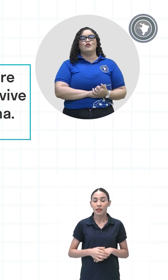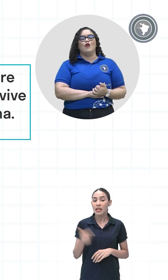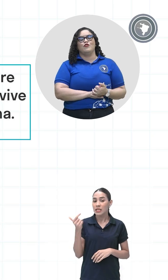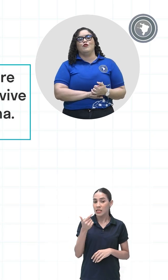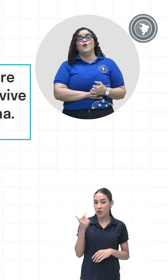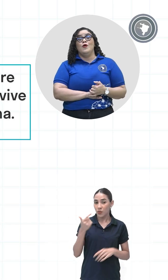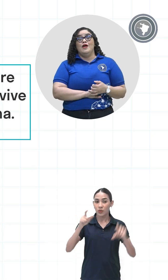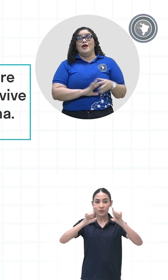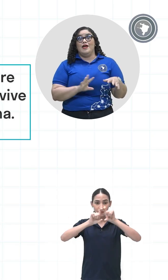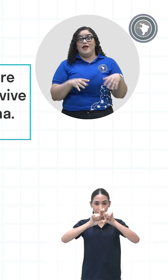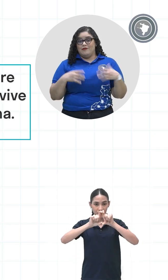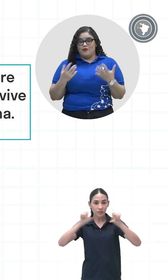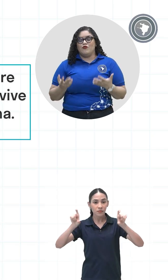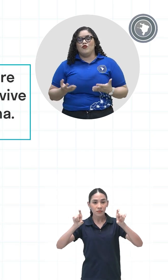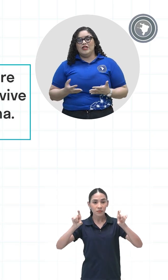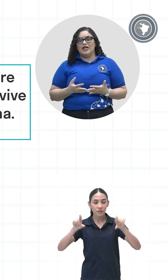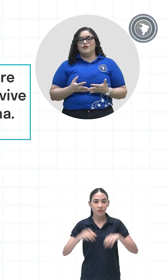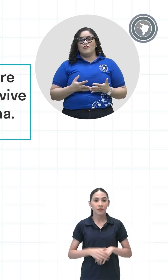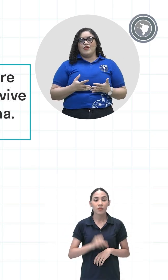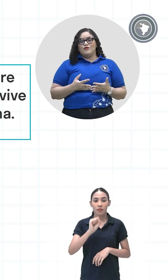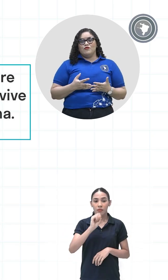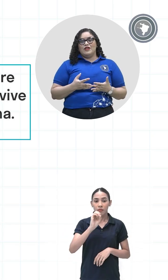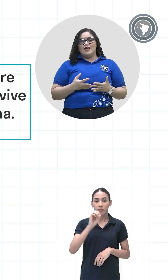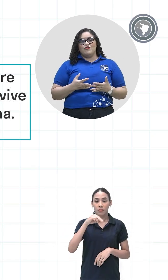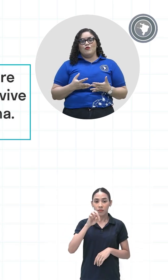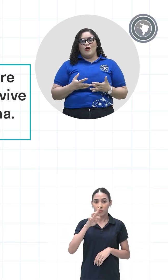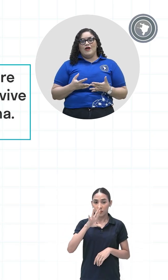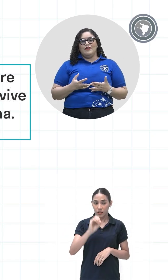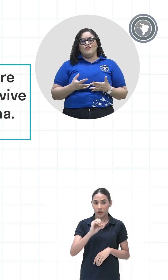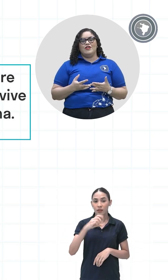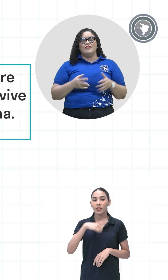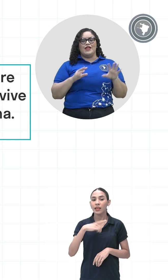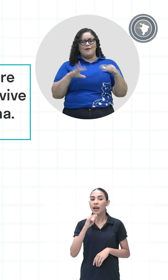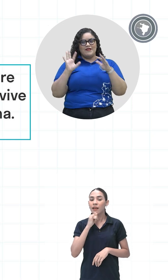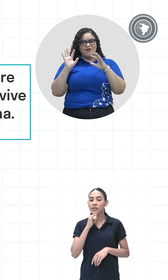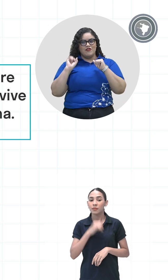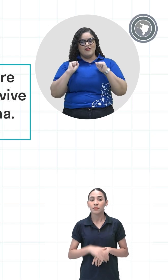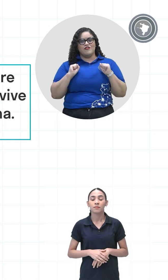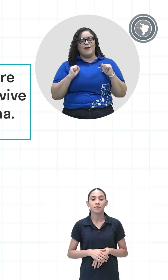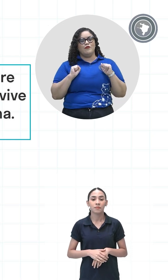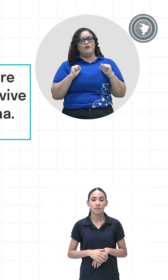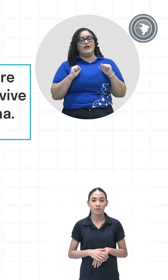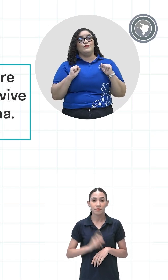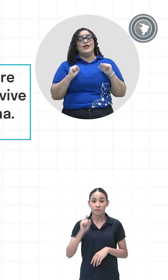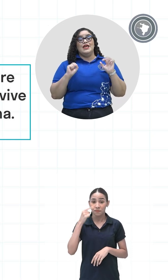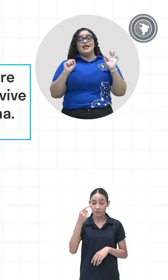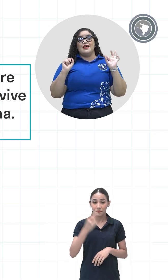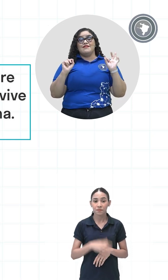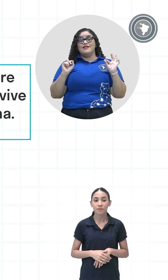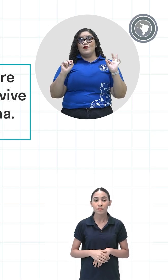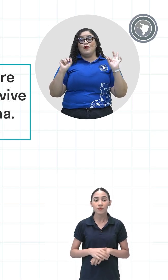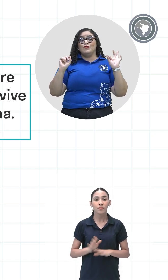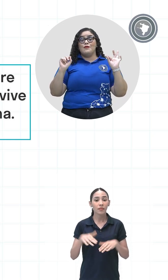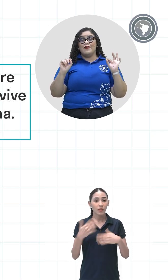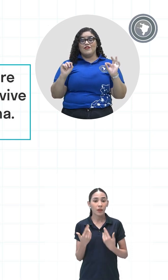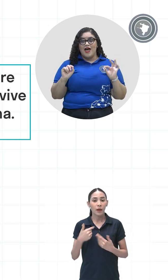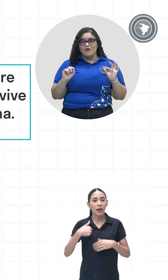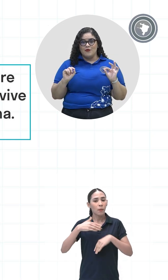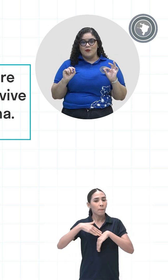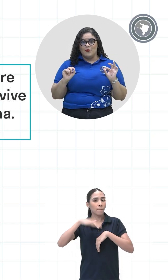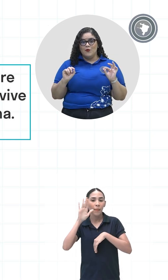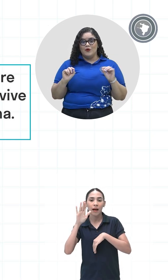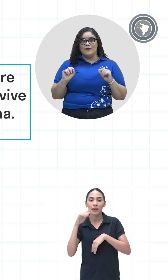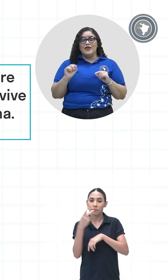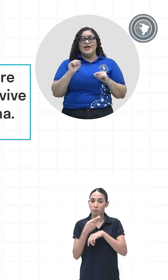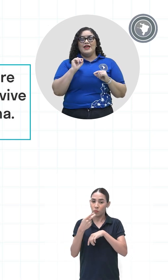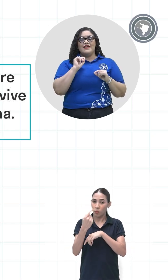parte do nosso soneto, nós temos o trecho no qual ele diz, né, mais adiante, já para o fim: e assim, quando mais tarde